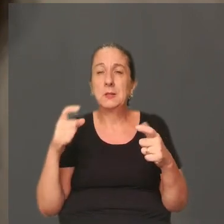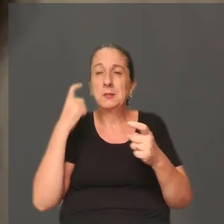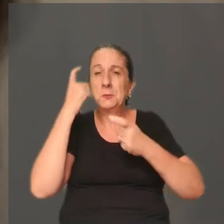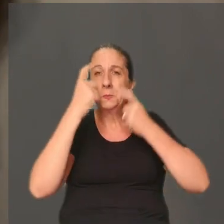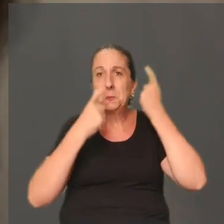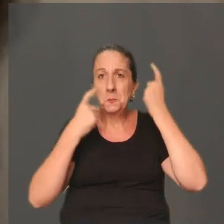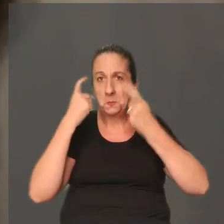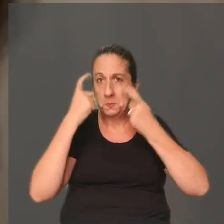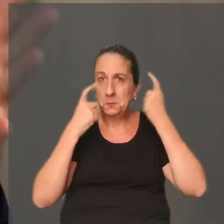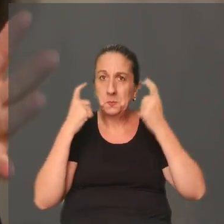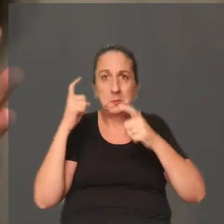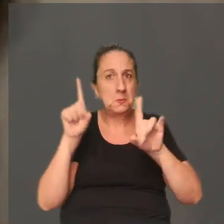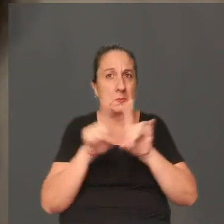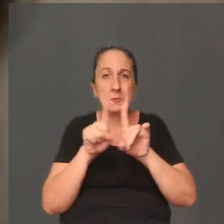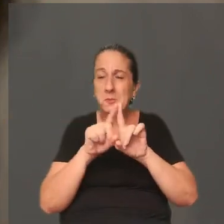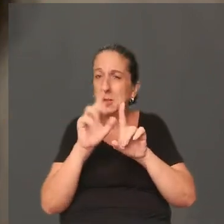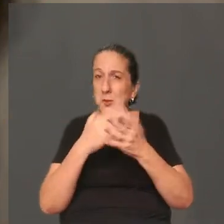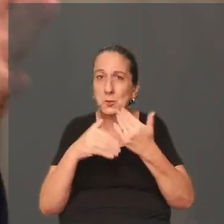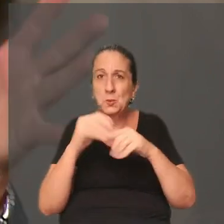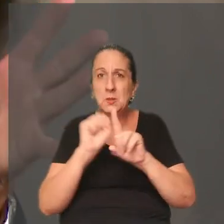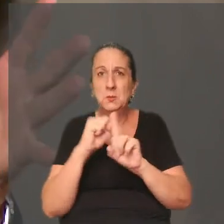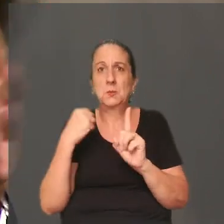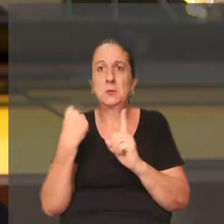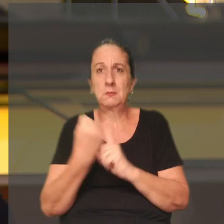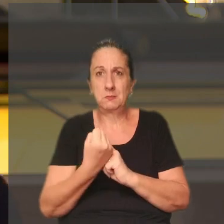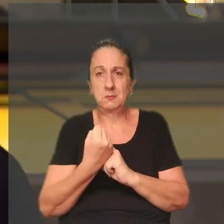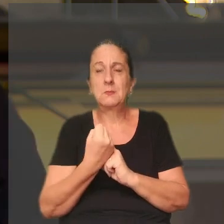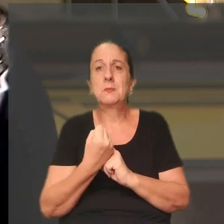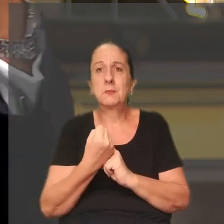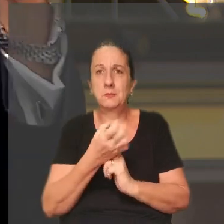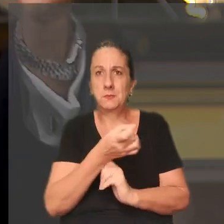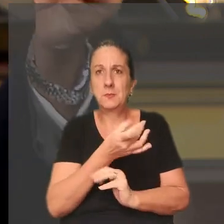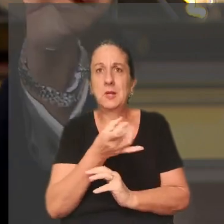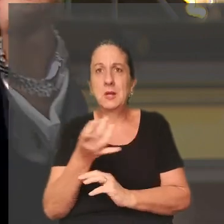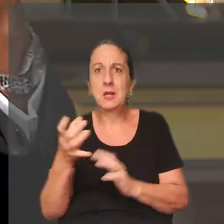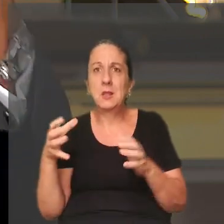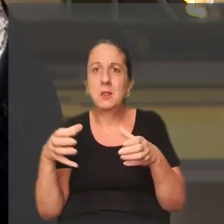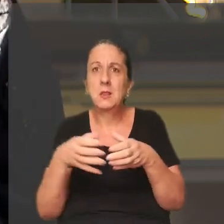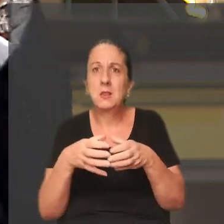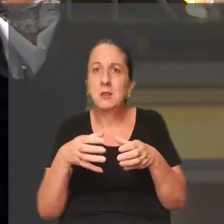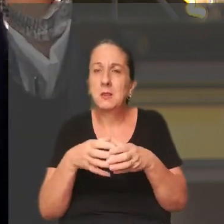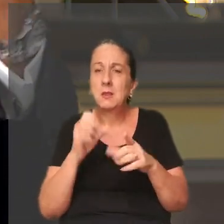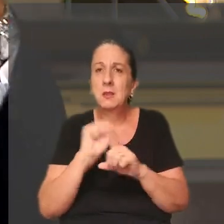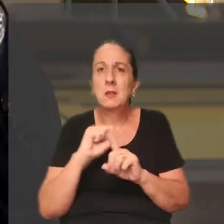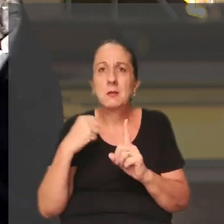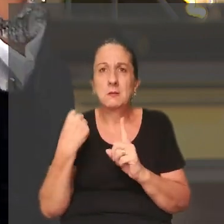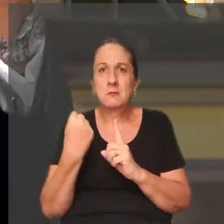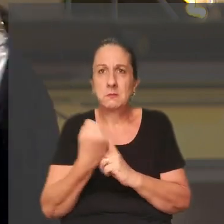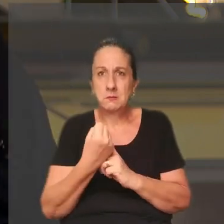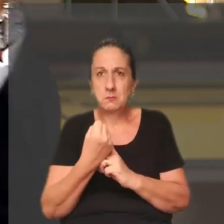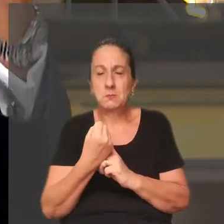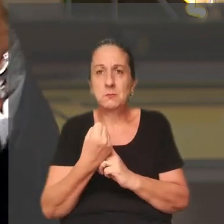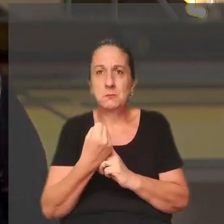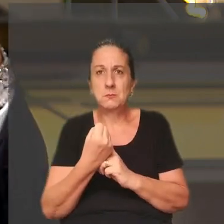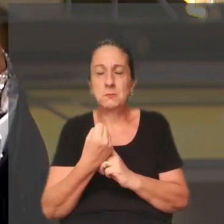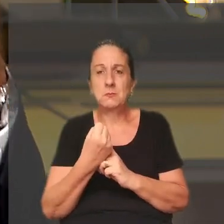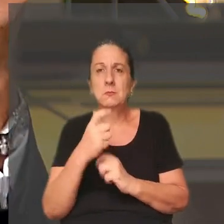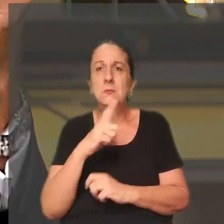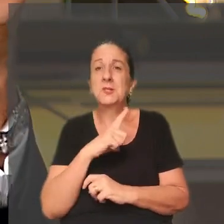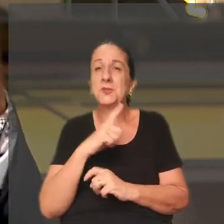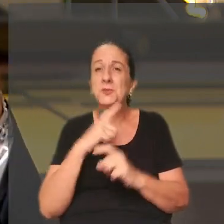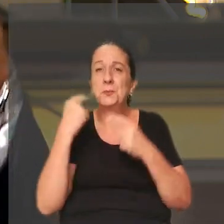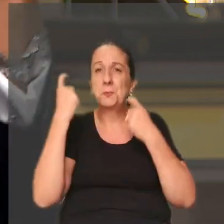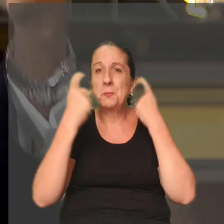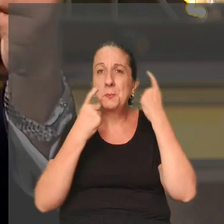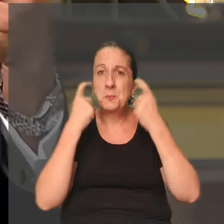eu diria assim, uma grande preocupação em toda a sociedade. Em cada grupo social, digamos